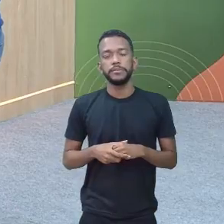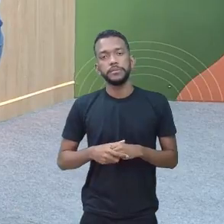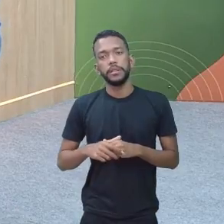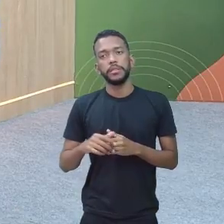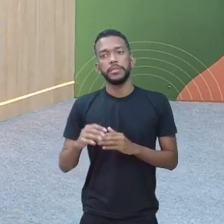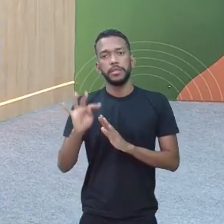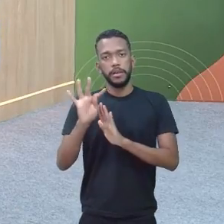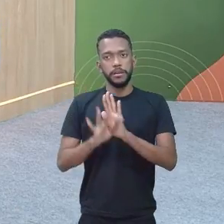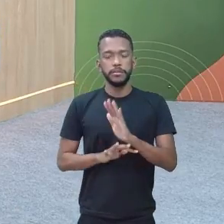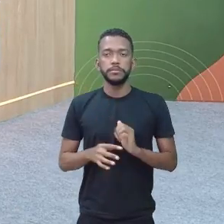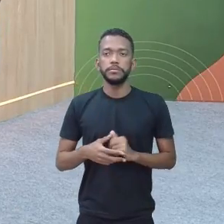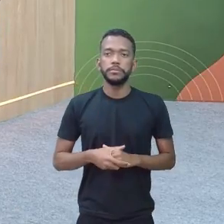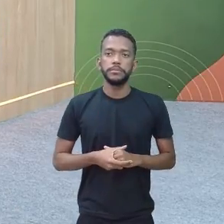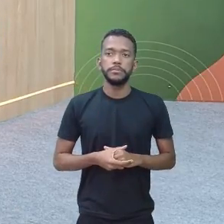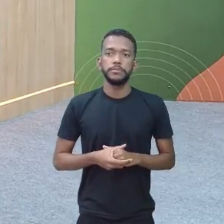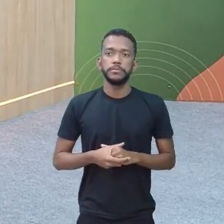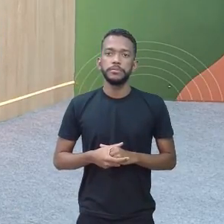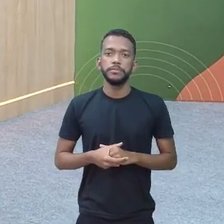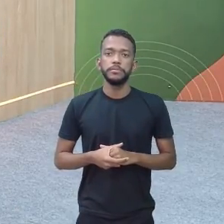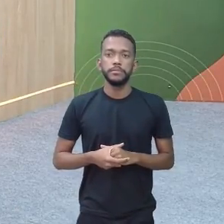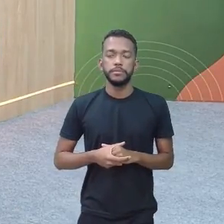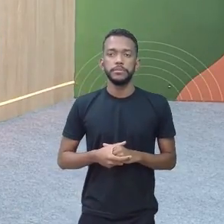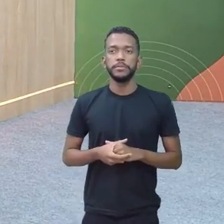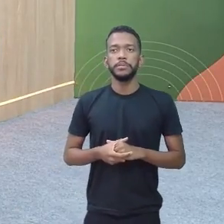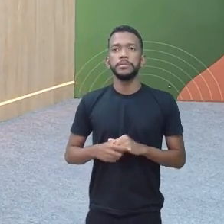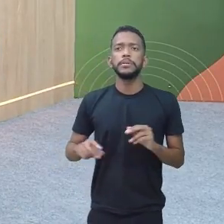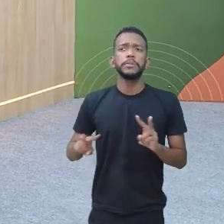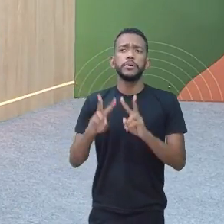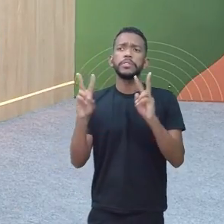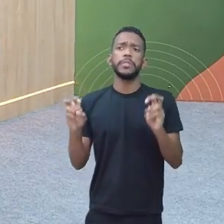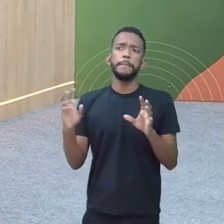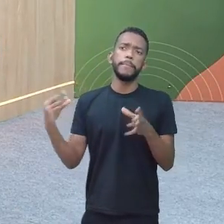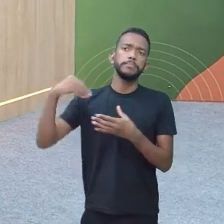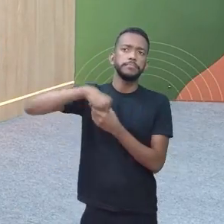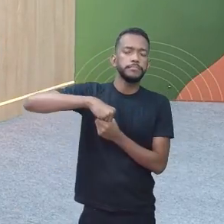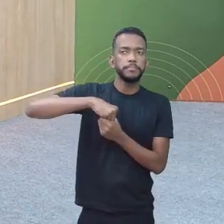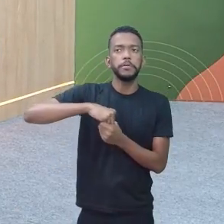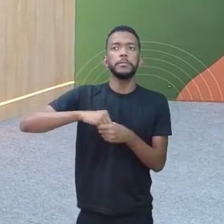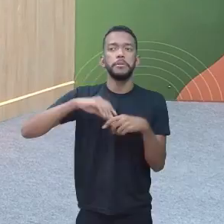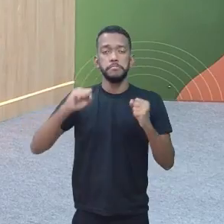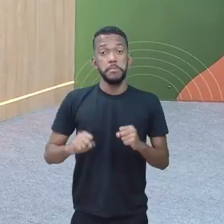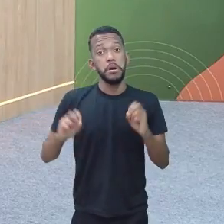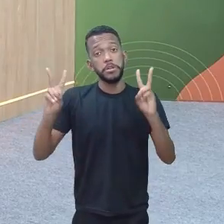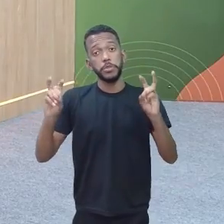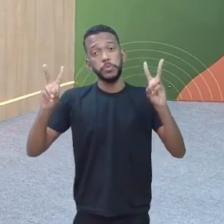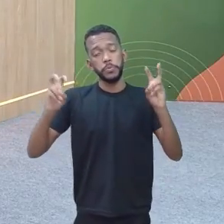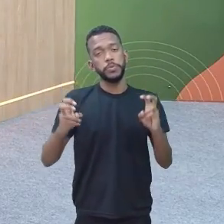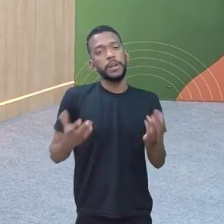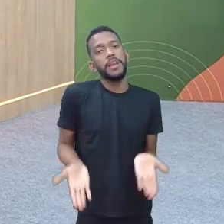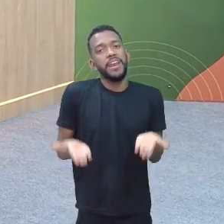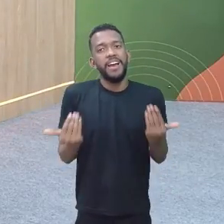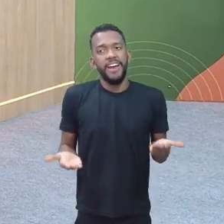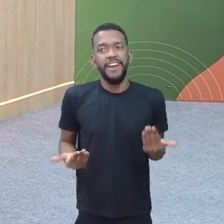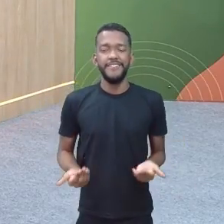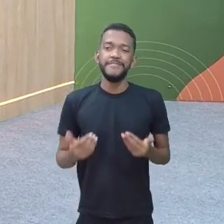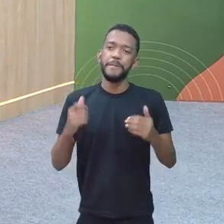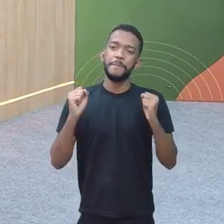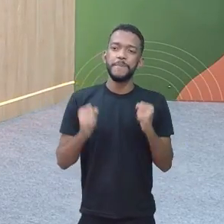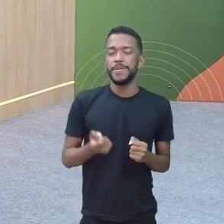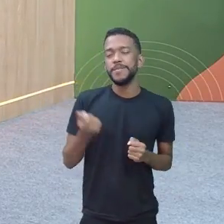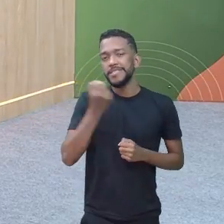Continuando. Como eu falei, os temas para as charges podem ser assuntos leves, coisas engraçadas do